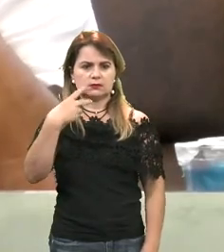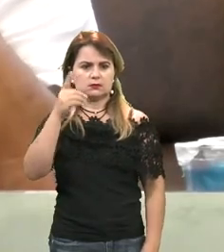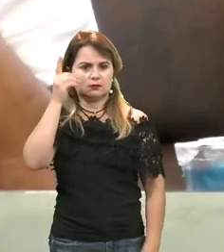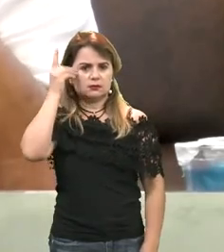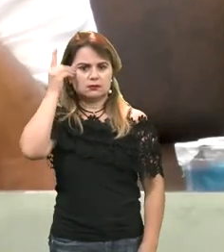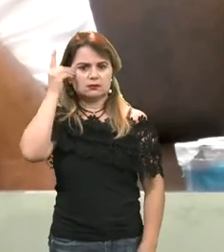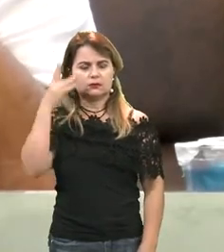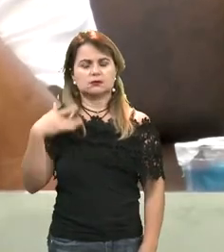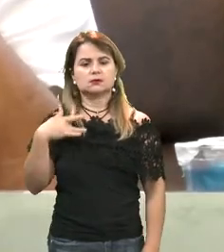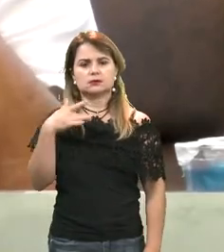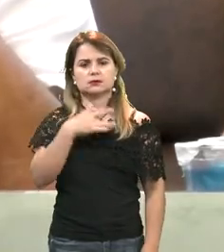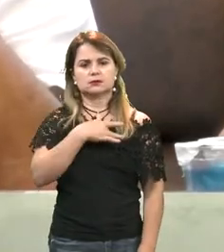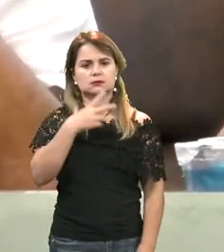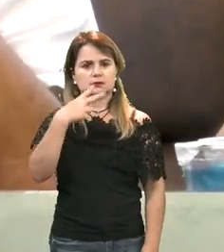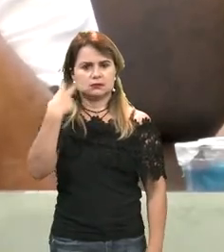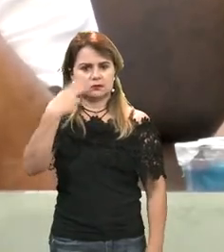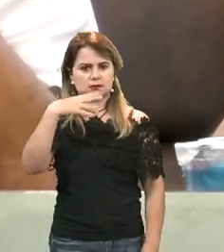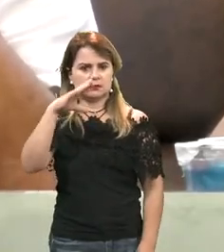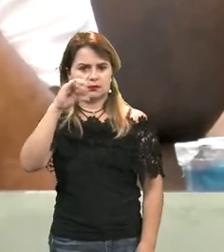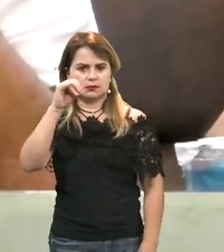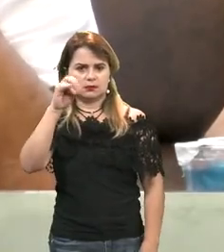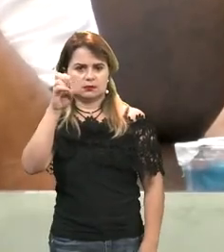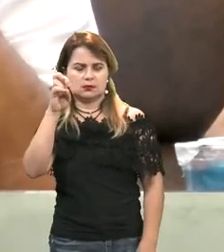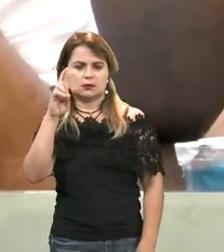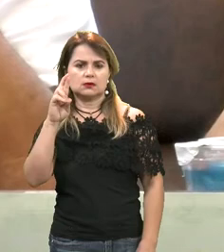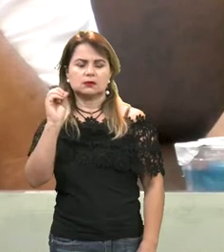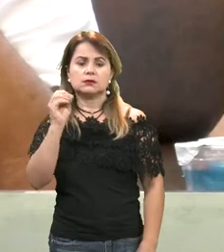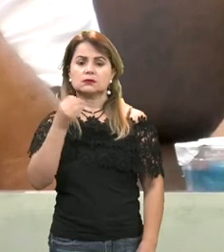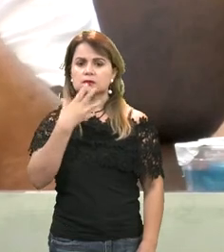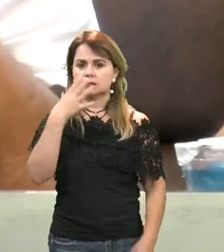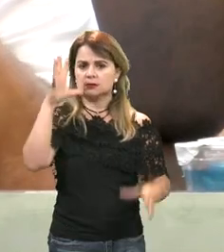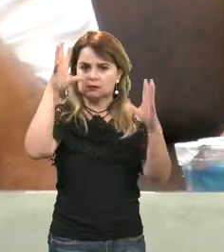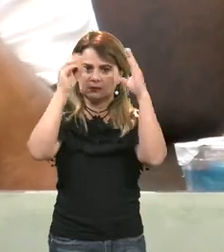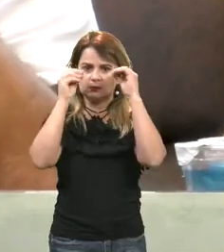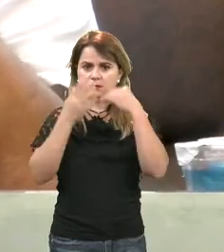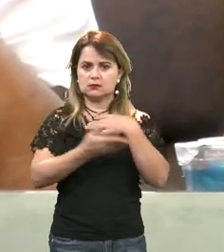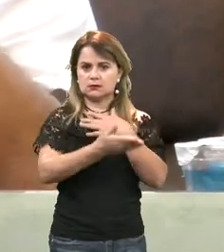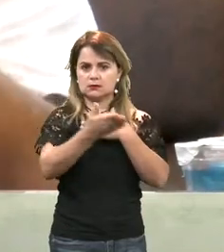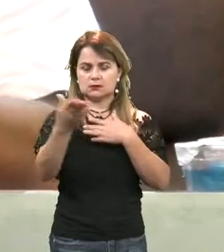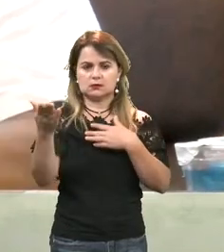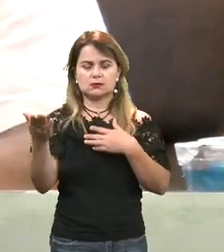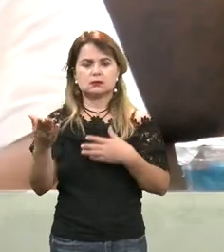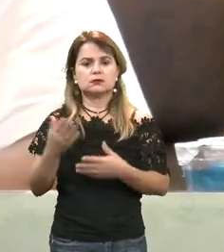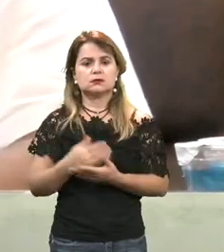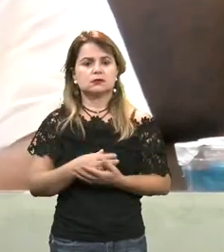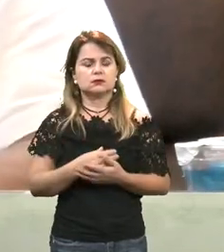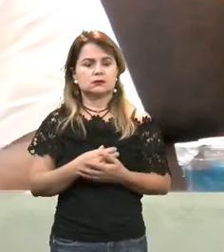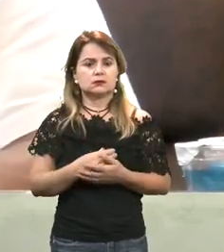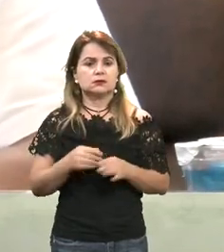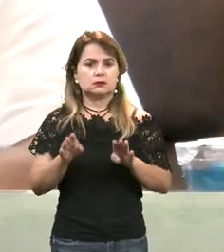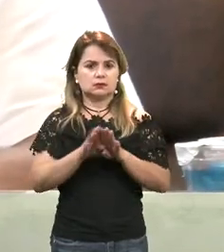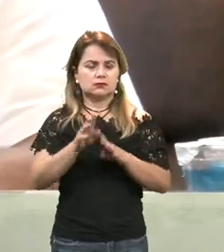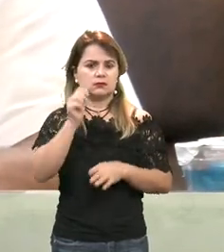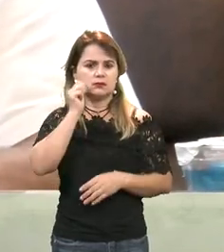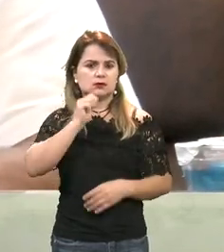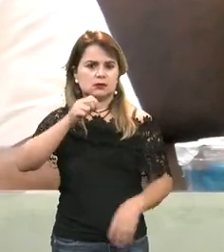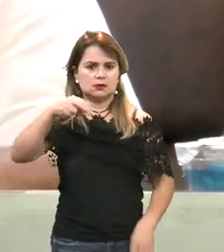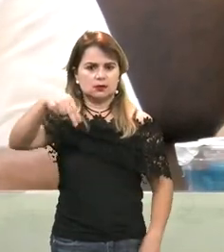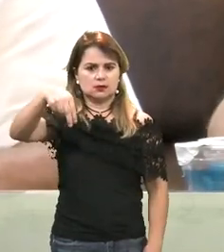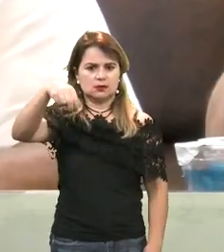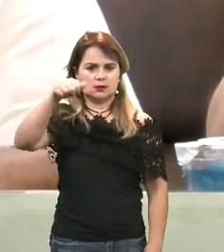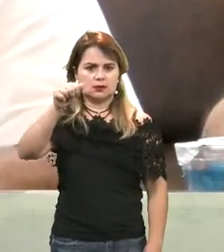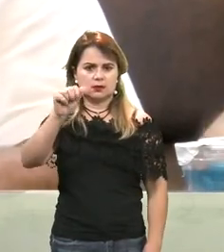da Saúde, o vereador Cícero do Ceasa, uma boa noite a todos os demais, na pessoa da Nayara,